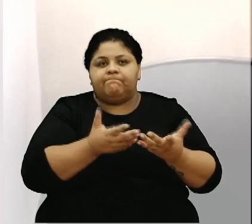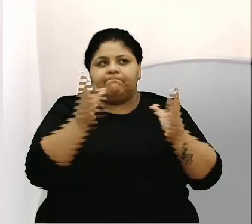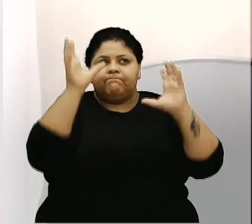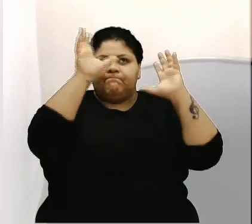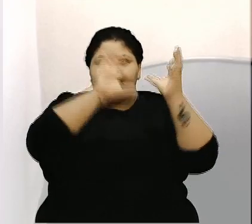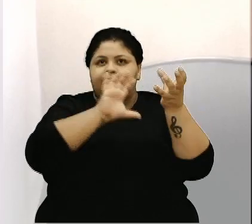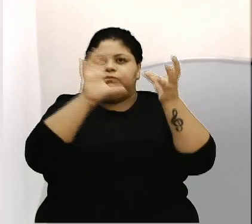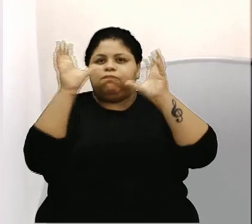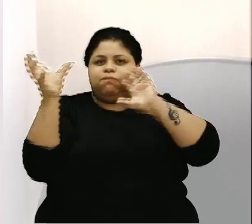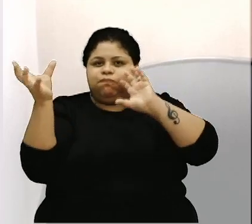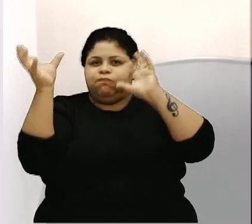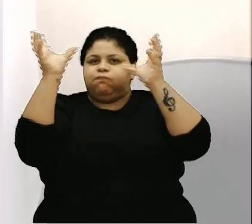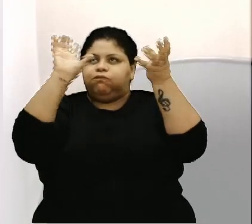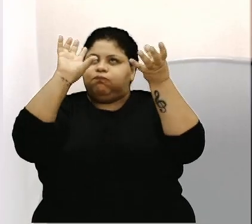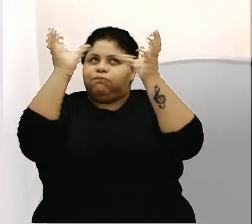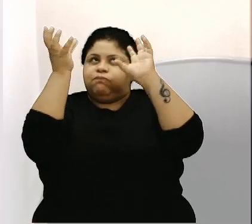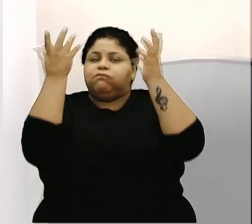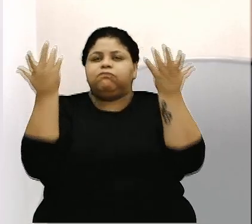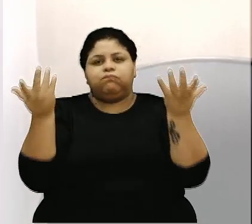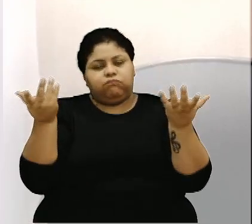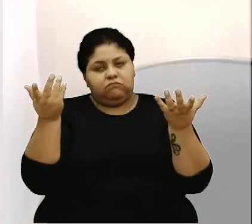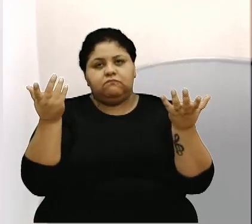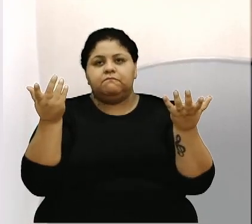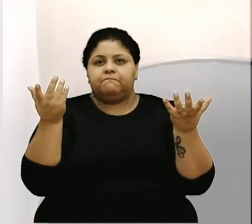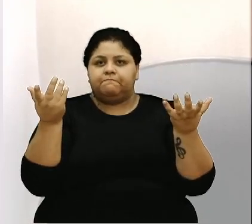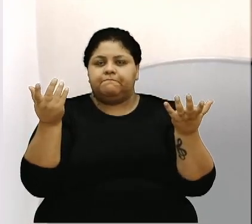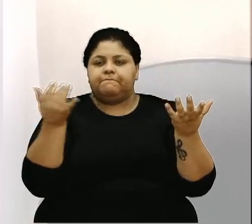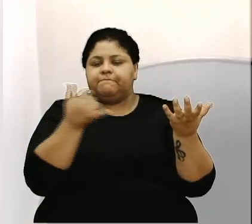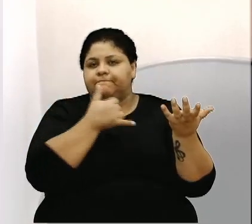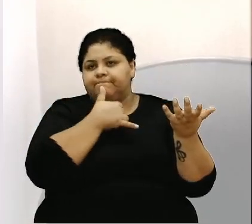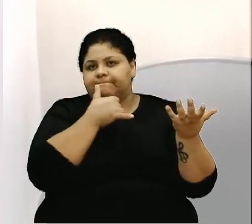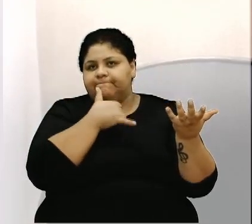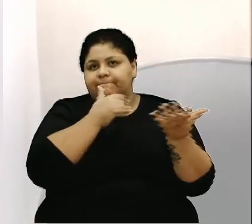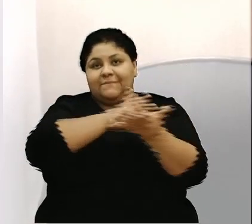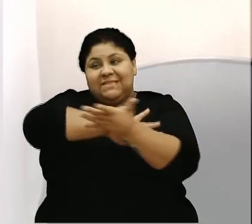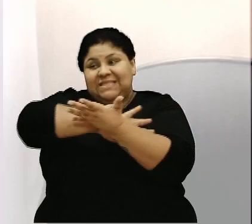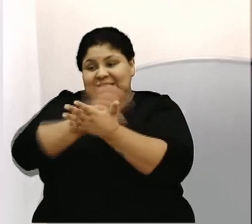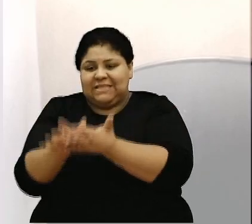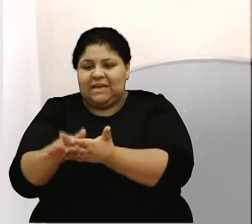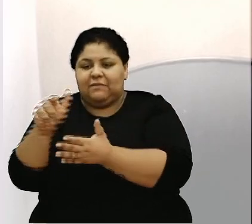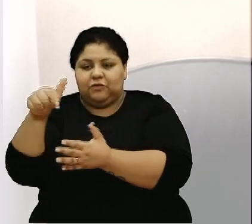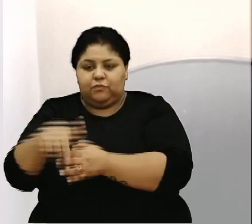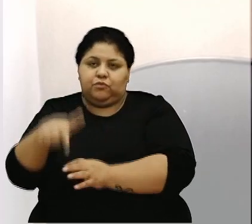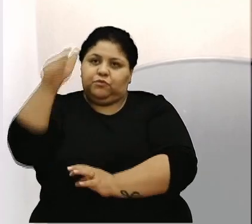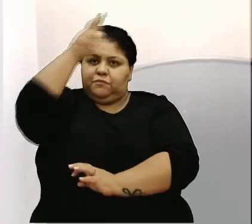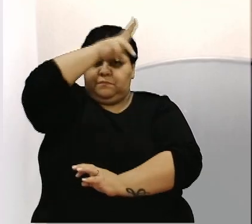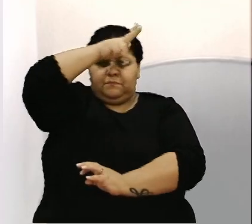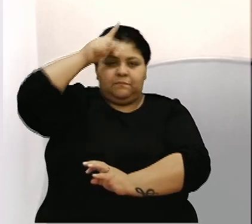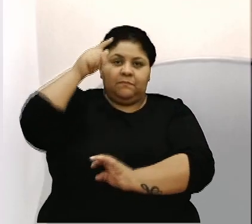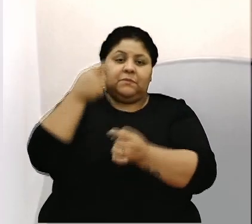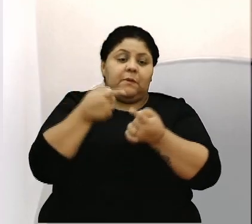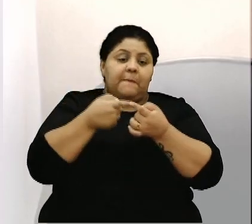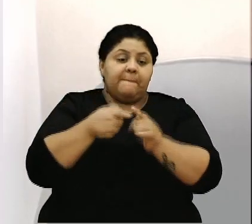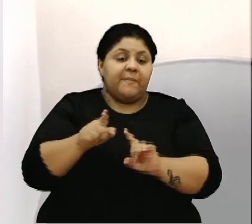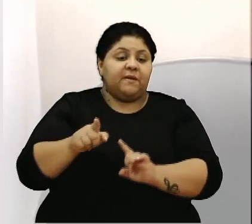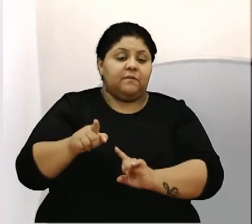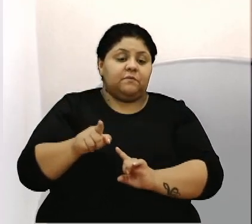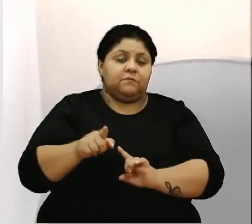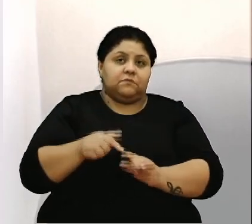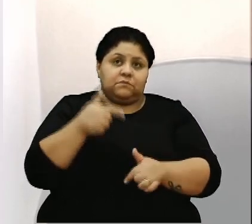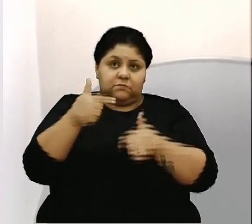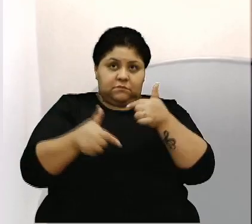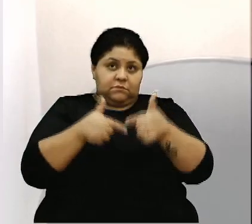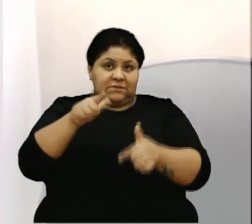climática, que ela é, infelizmente, trágica para o nosso município, mas que o serviço